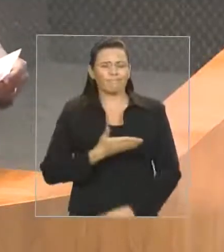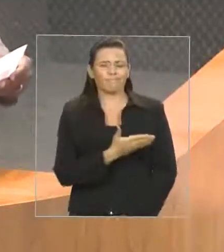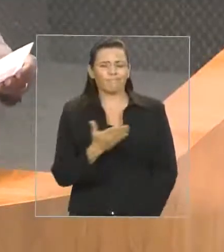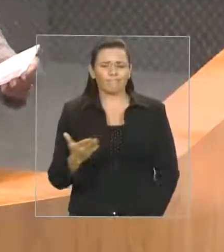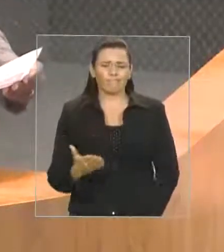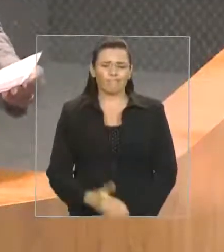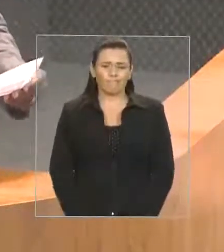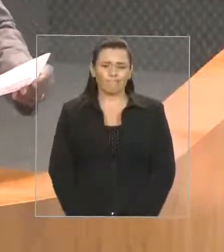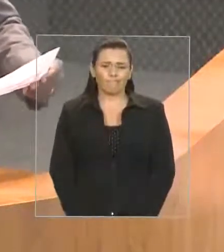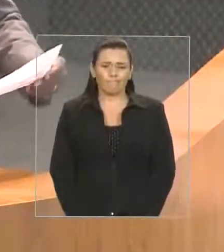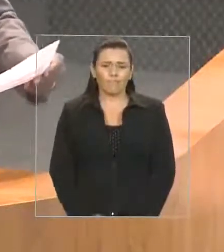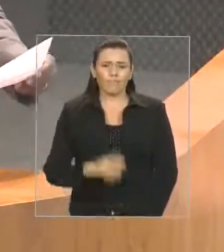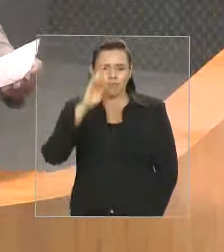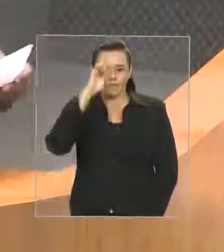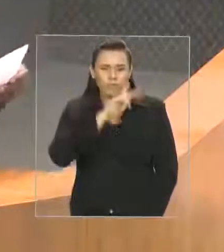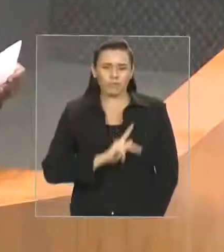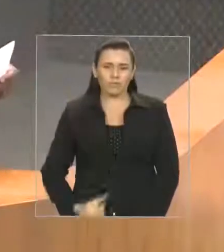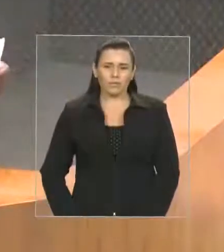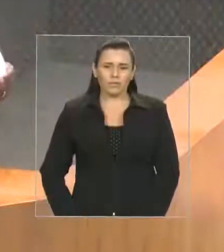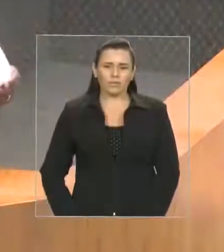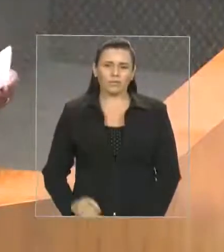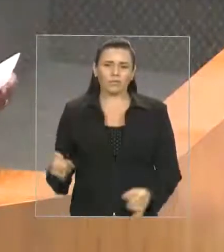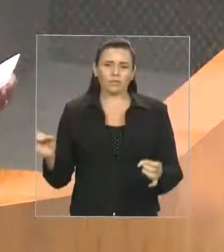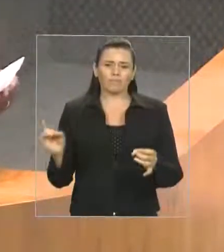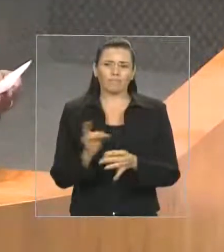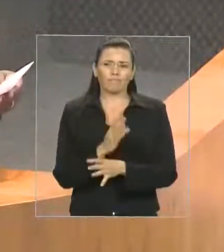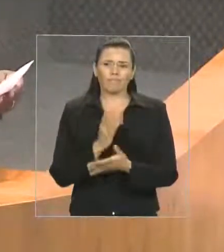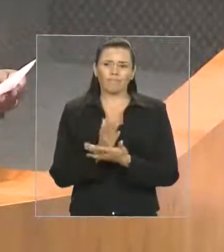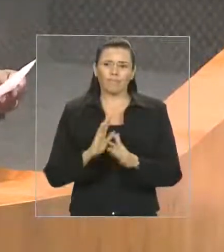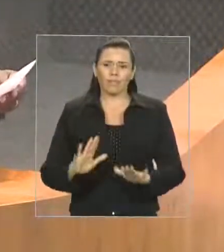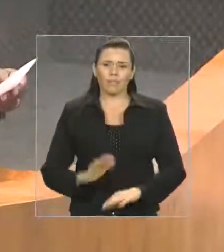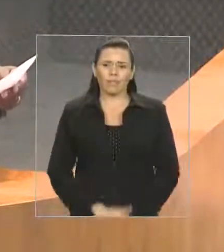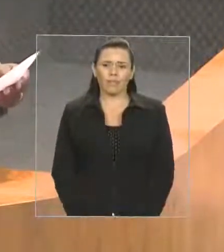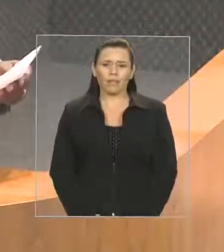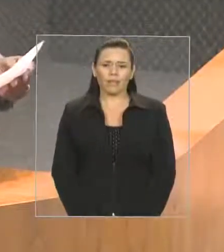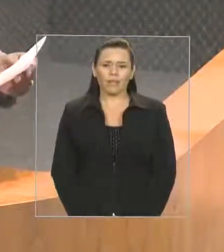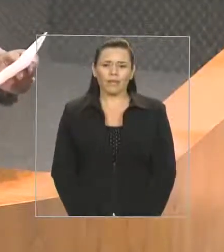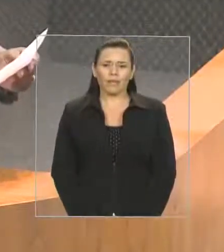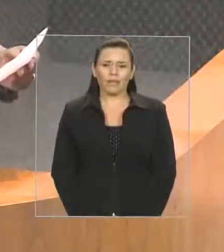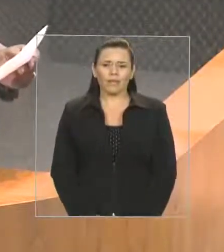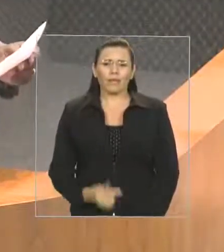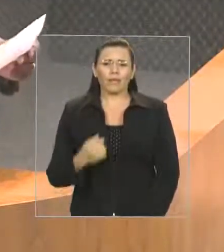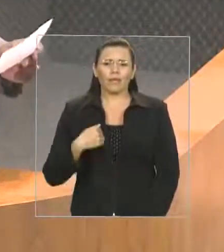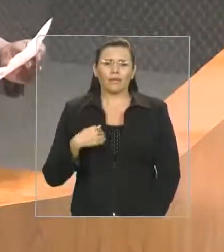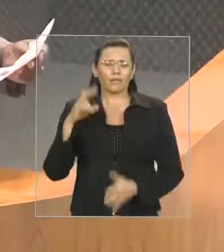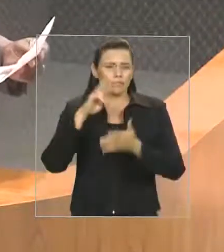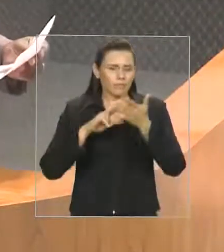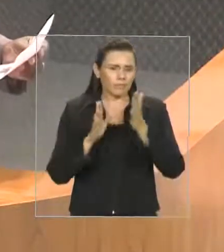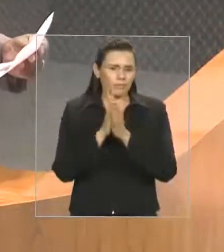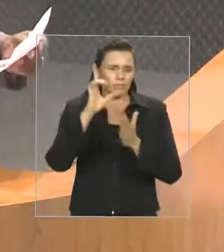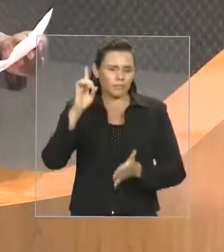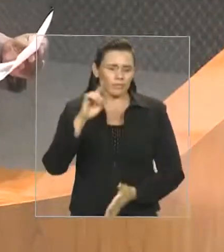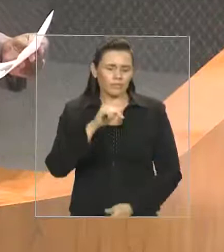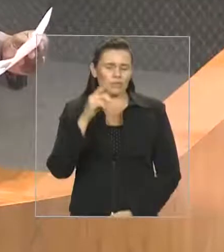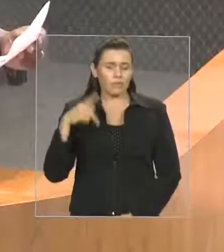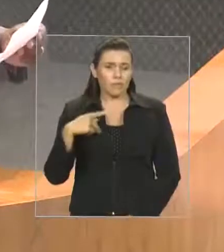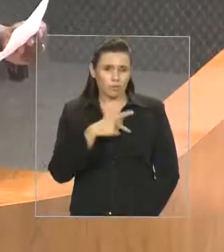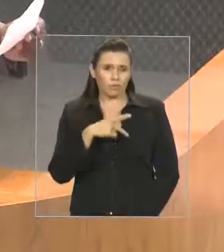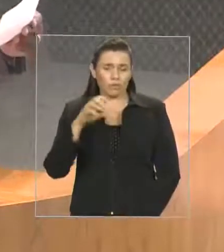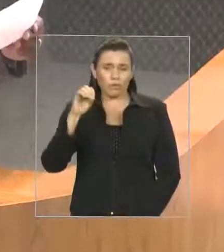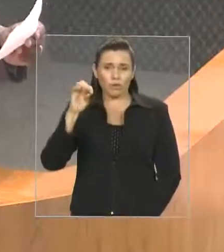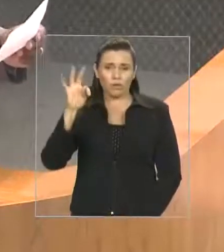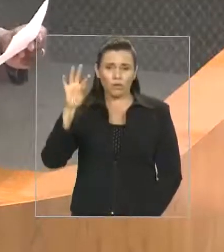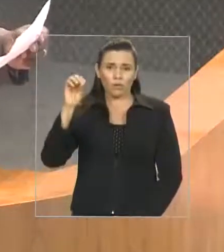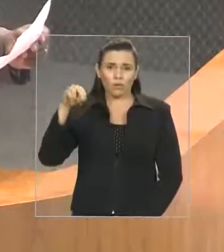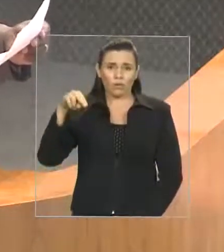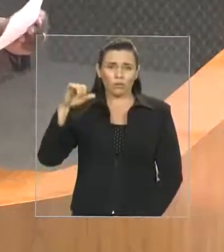ler a mensagem bíblica do nosso capelania, através do nosso pastor Otoniel, que diz: não seja sábio aos seus